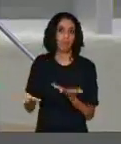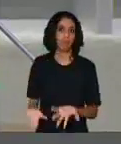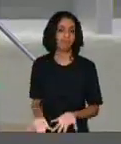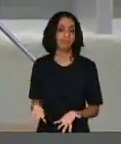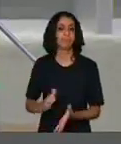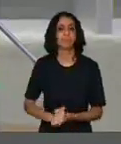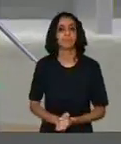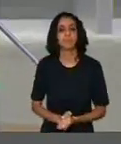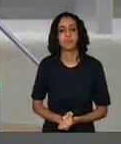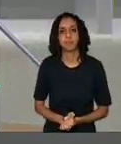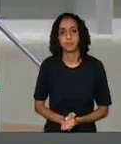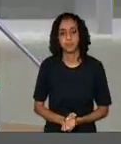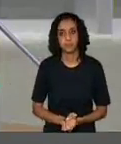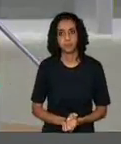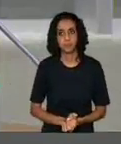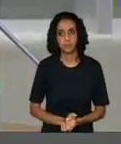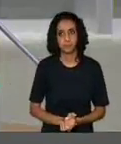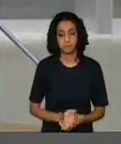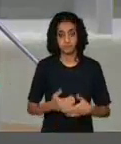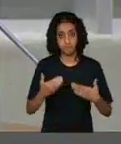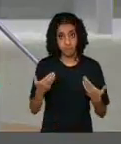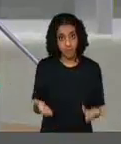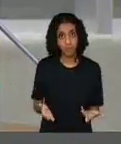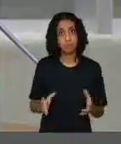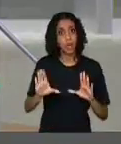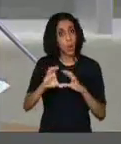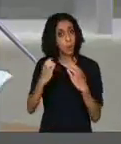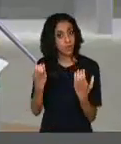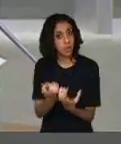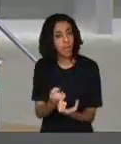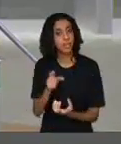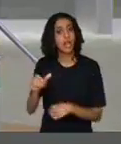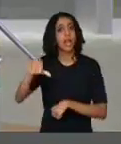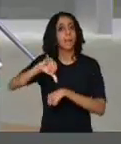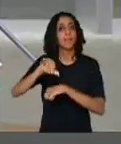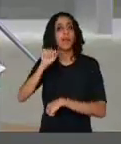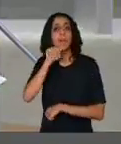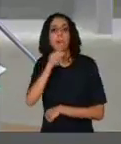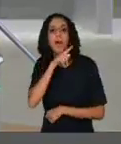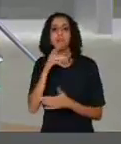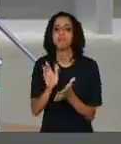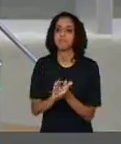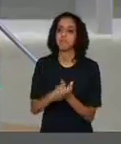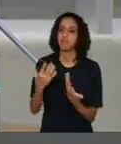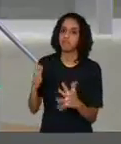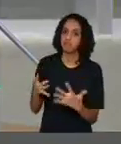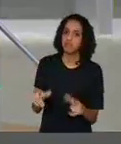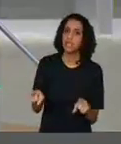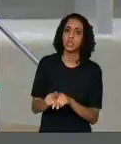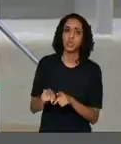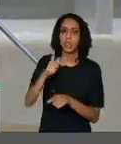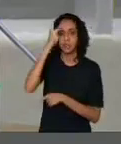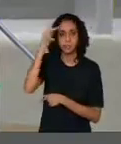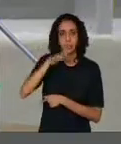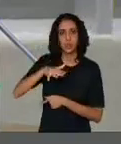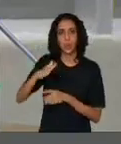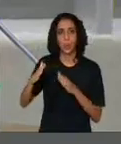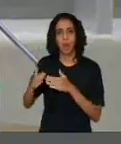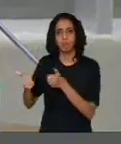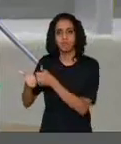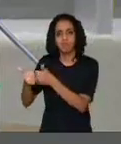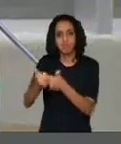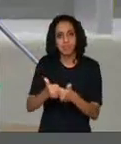Parabéns, parabenizamos a comunidade de Macapá, do Zerão e entorno,